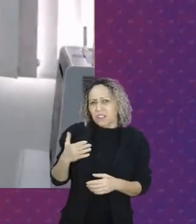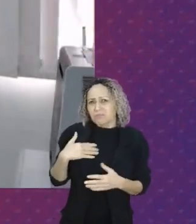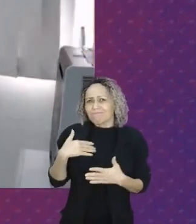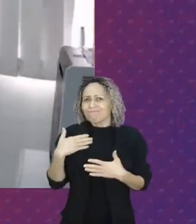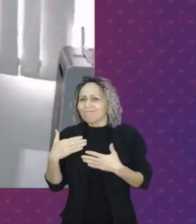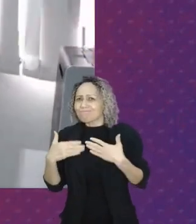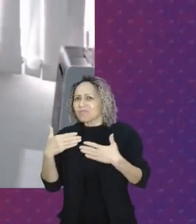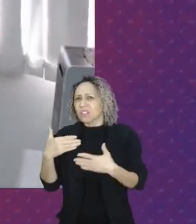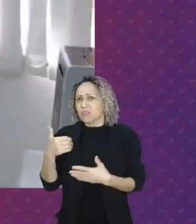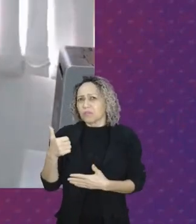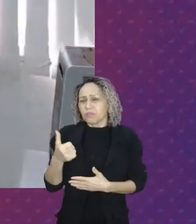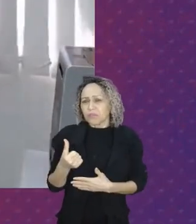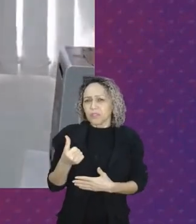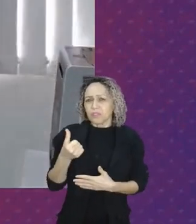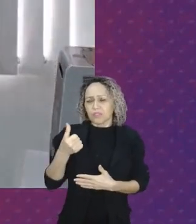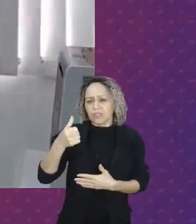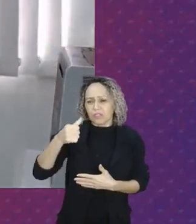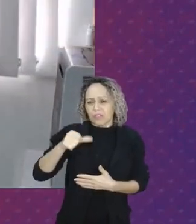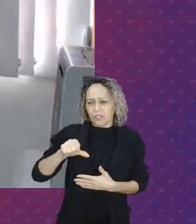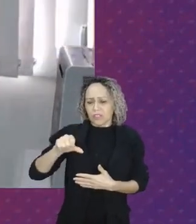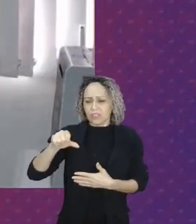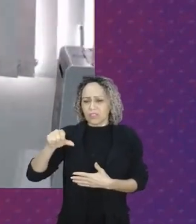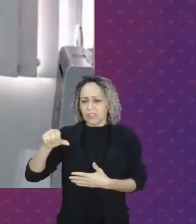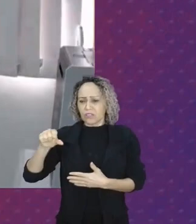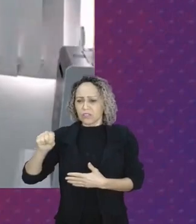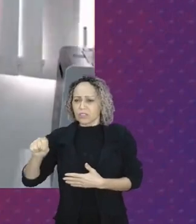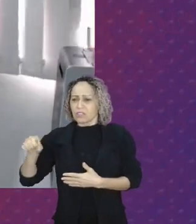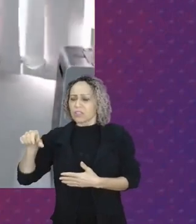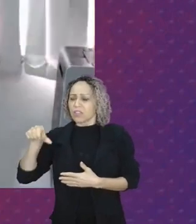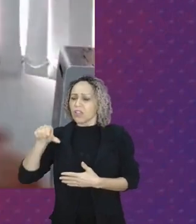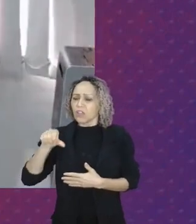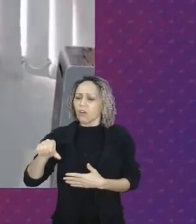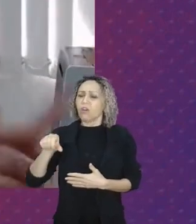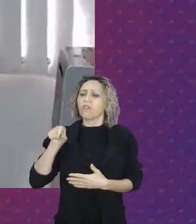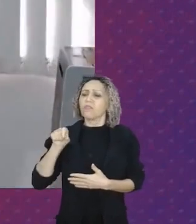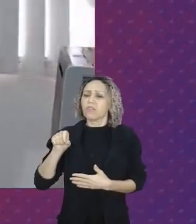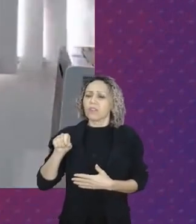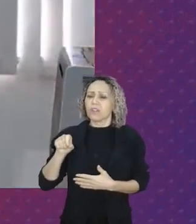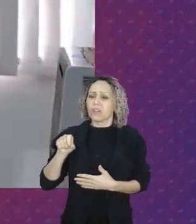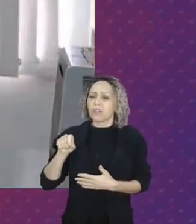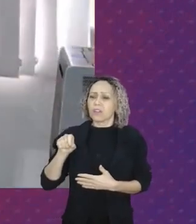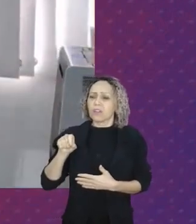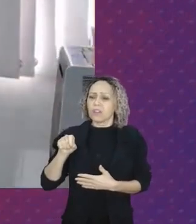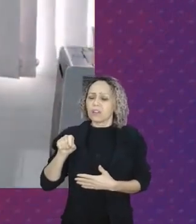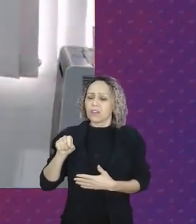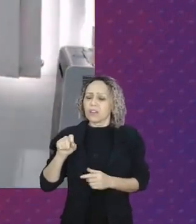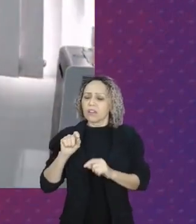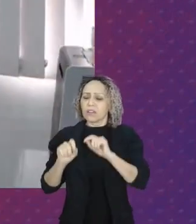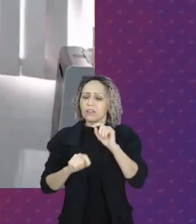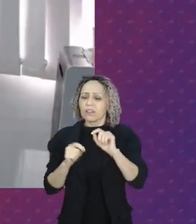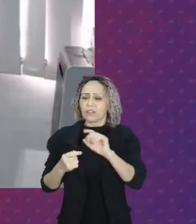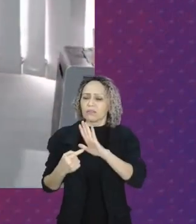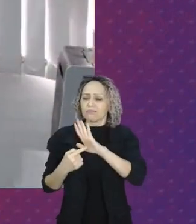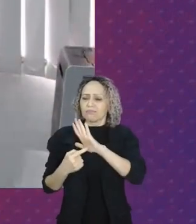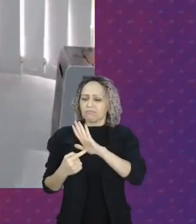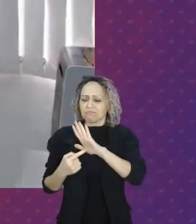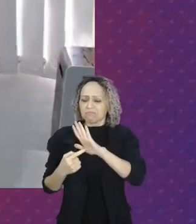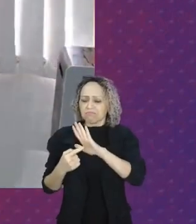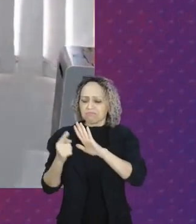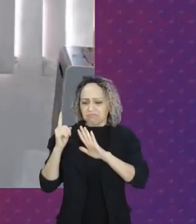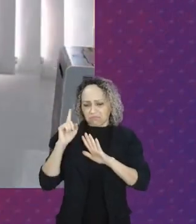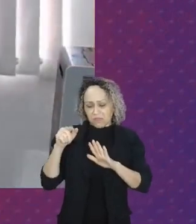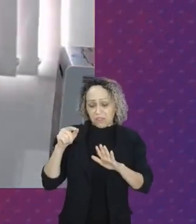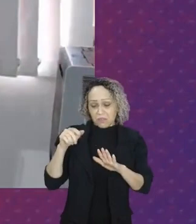que determinou que éramos tão competentes quanto os homens para ensinar, mas porque naturalmente já nascemos,